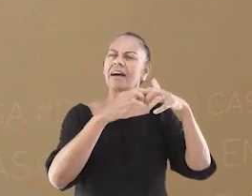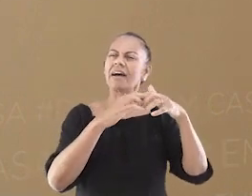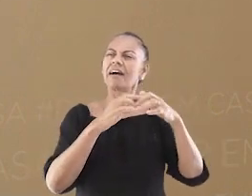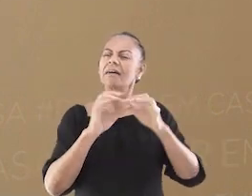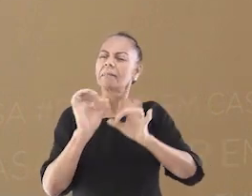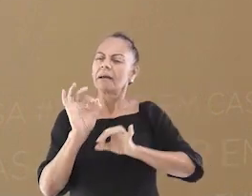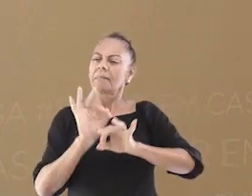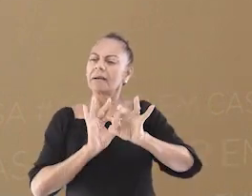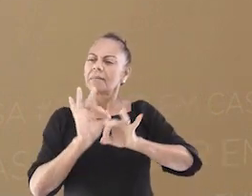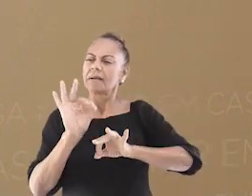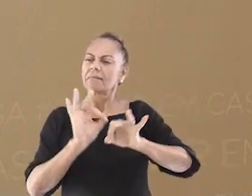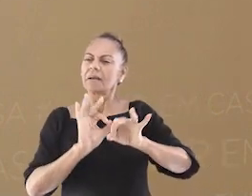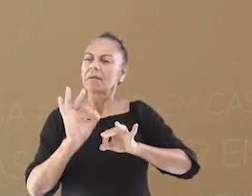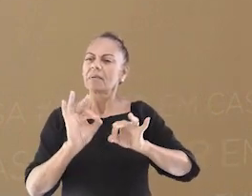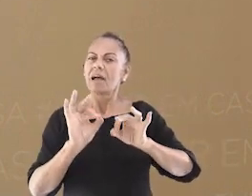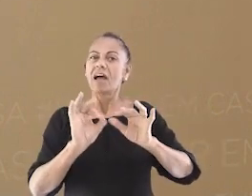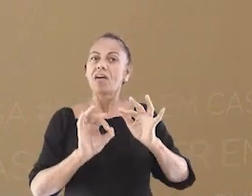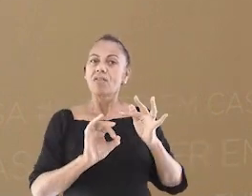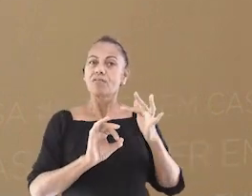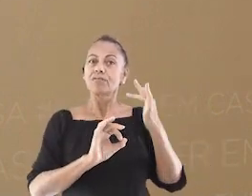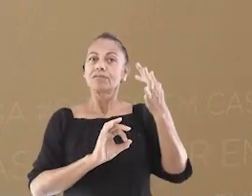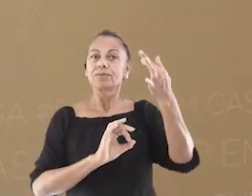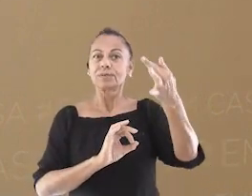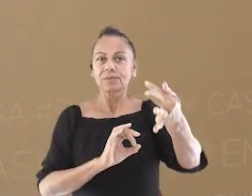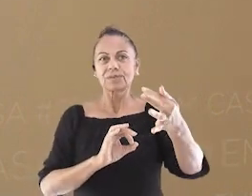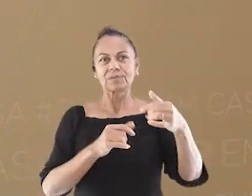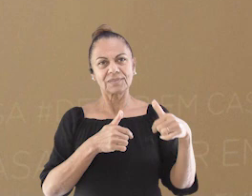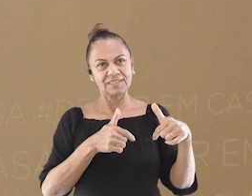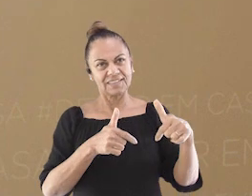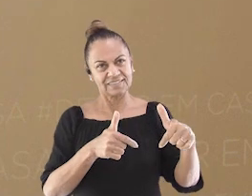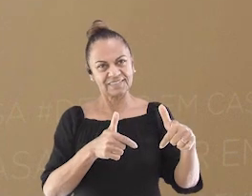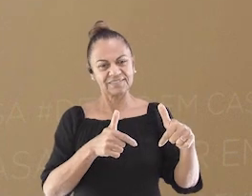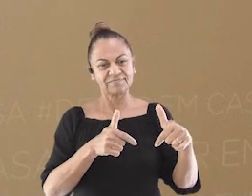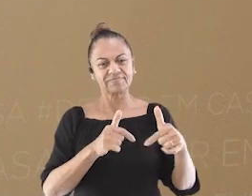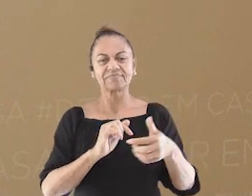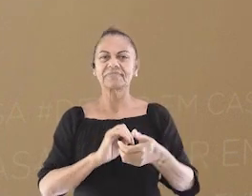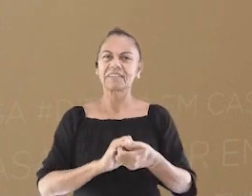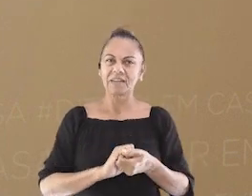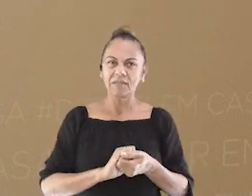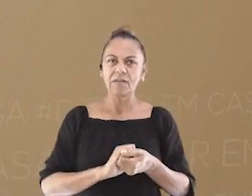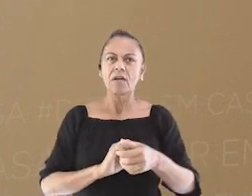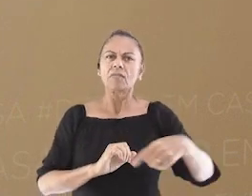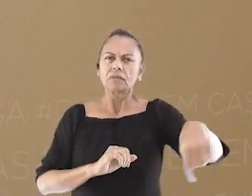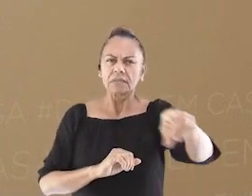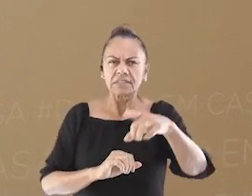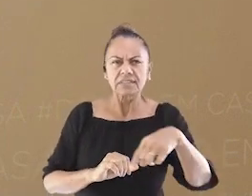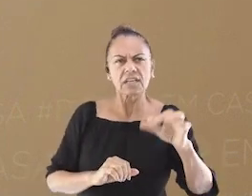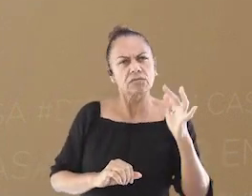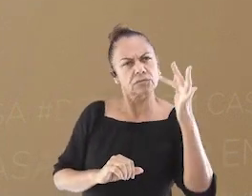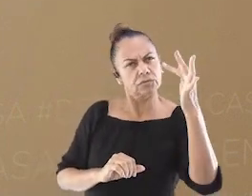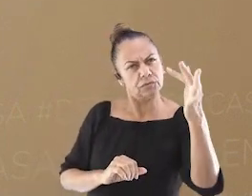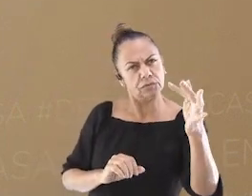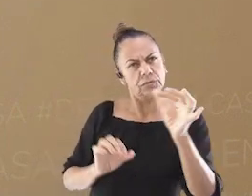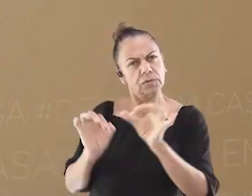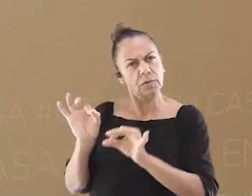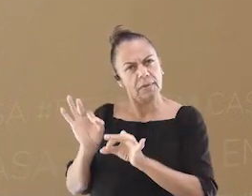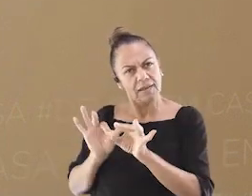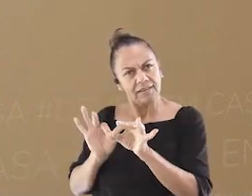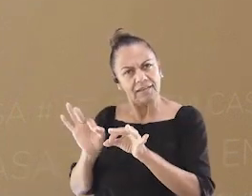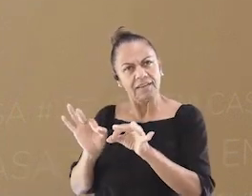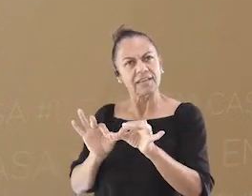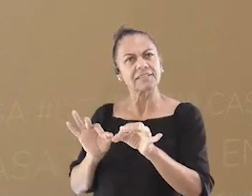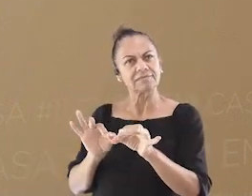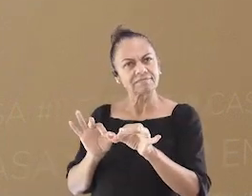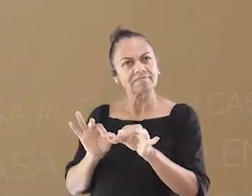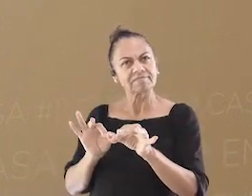executar daqui a muito tempo. Você planeja o futuro? Ter um projeto de vida pode ajudar a pensar